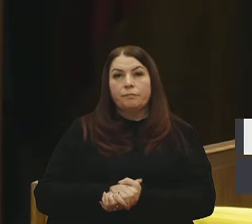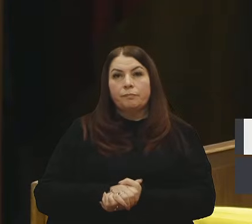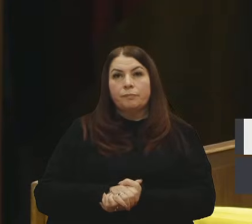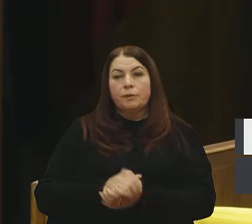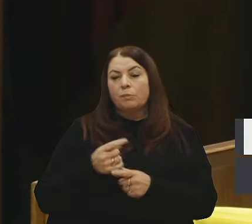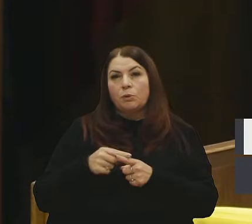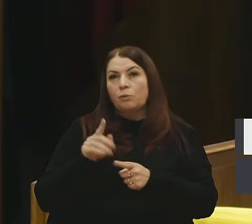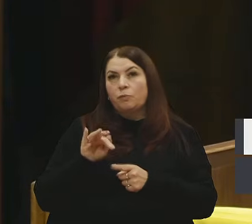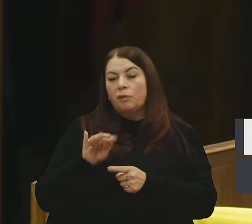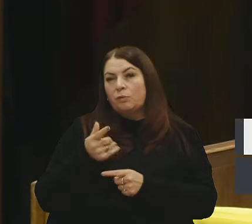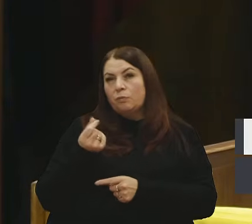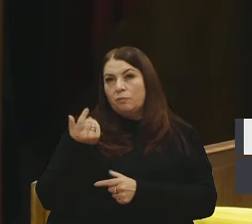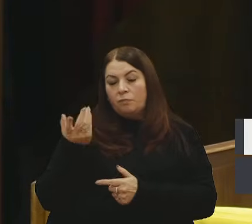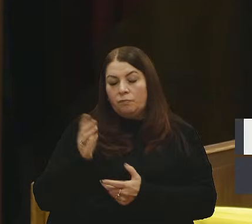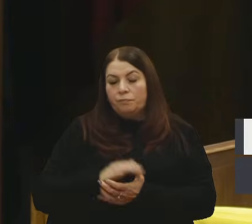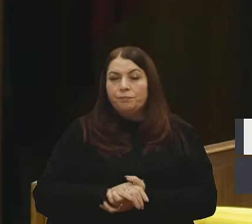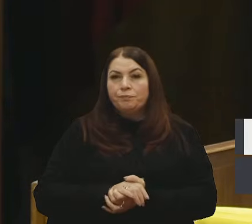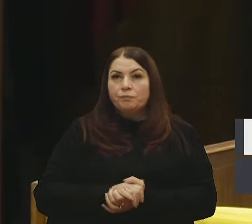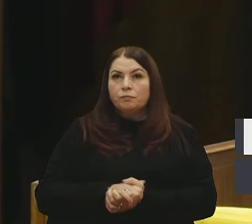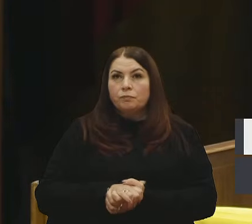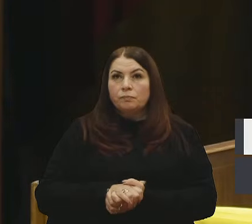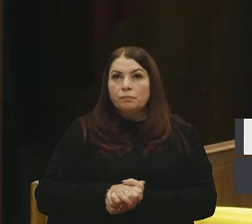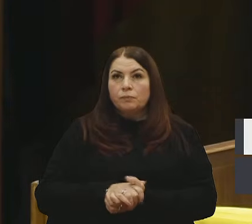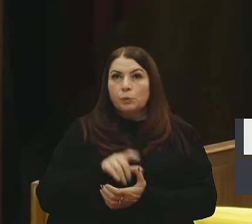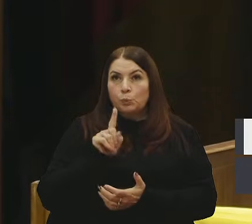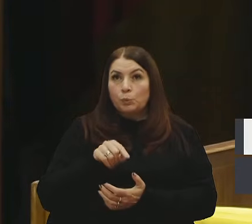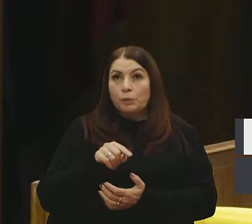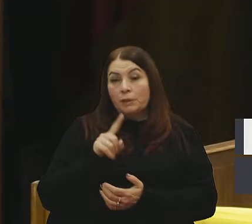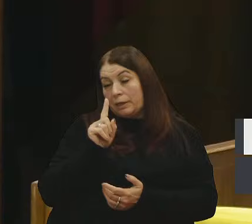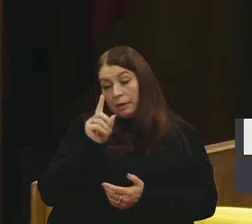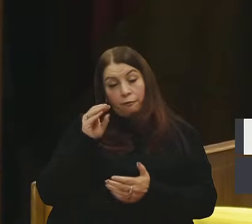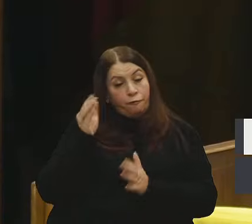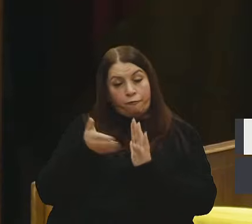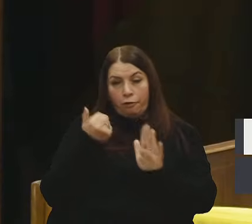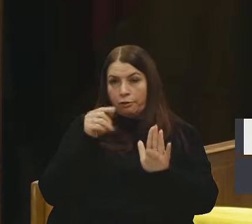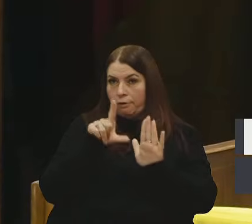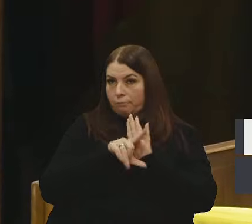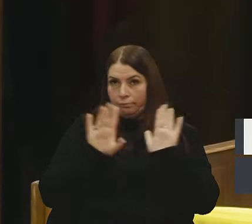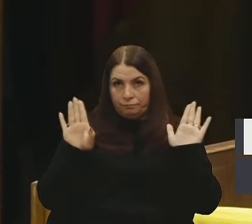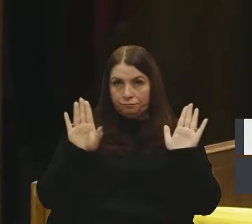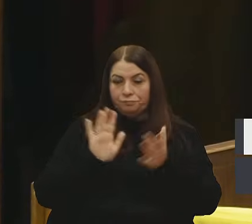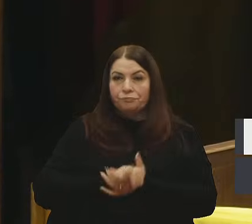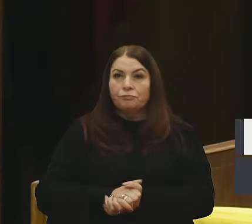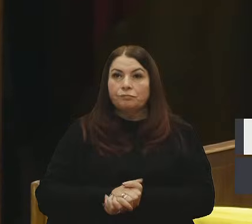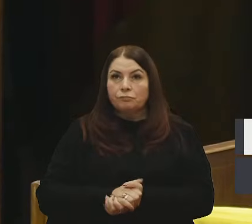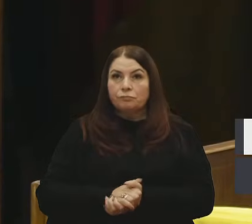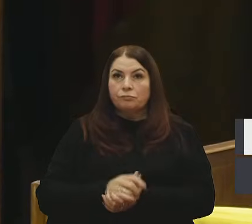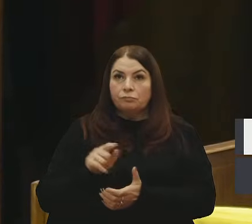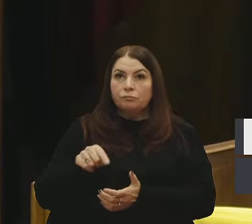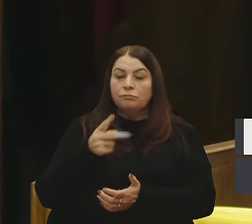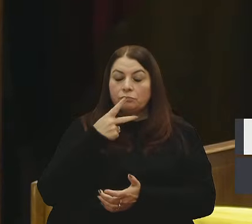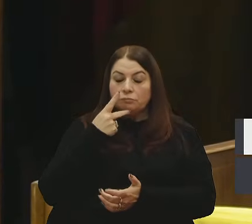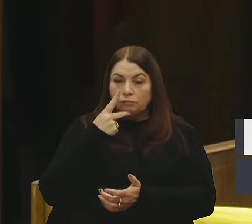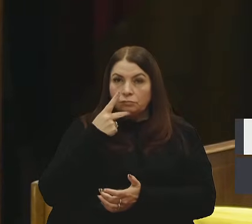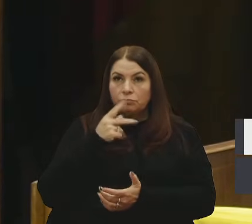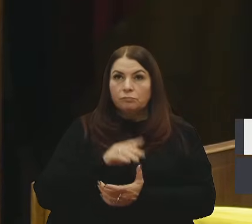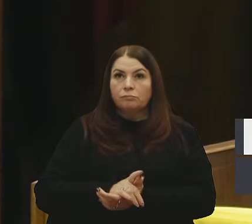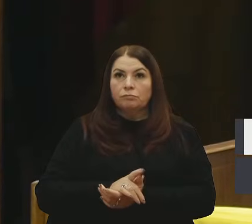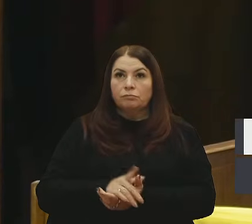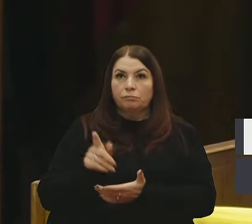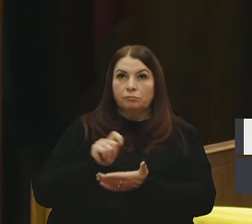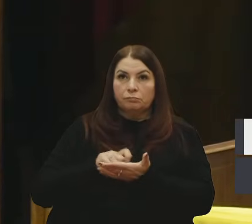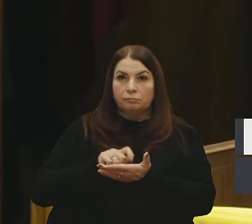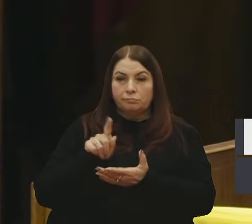Porque no fim não tem valor. O que é ilegal. Isso que eu falei, para ti que está anotando,